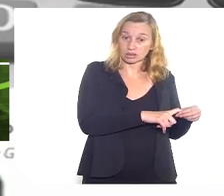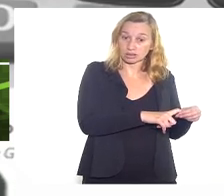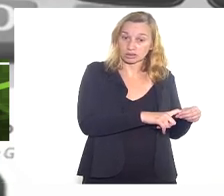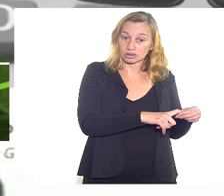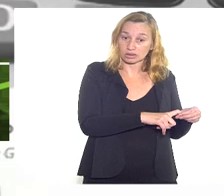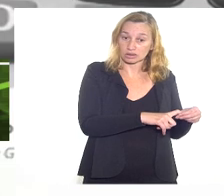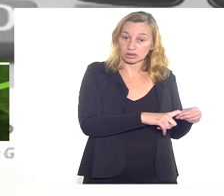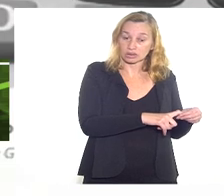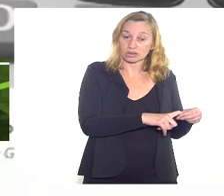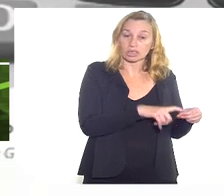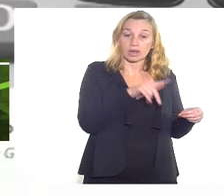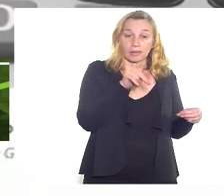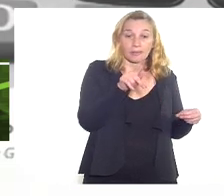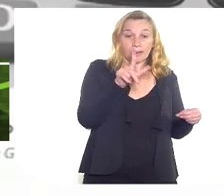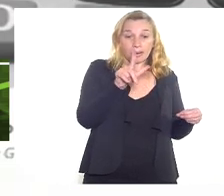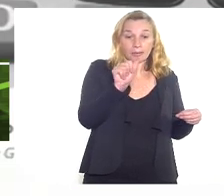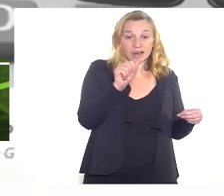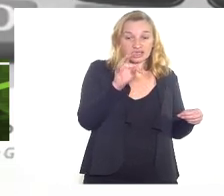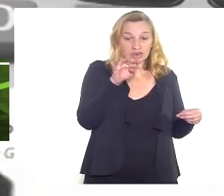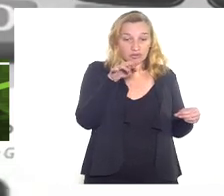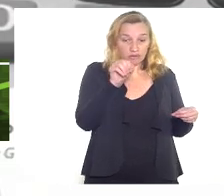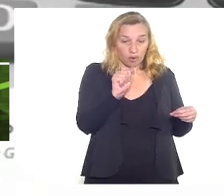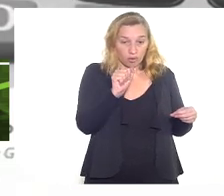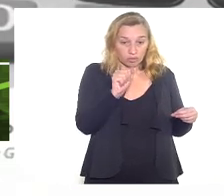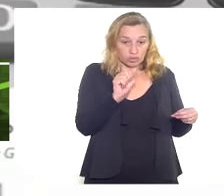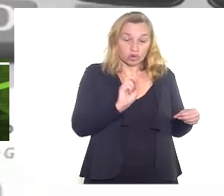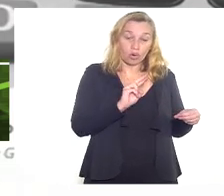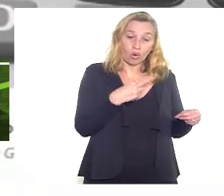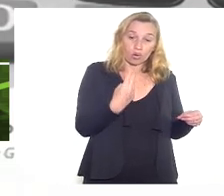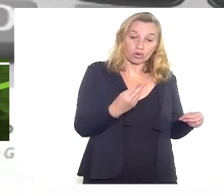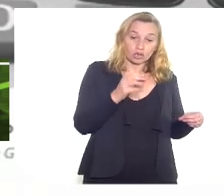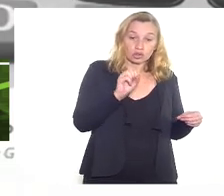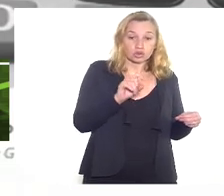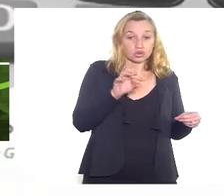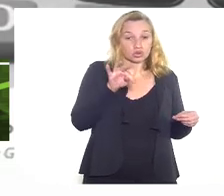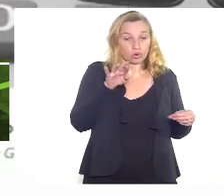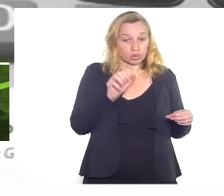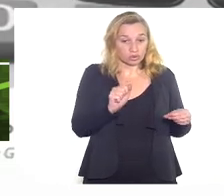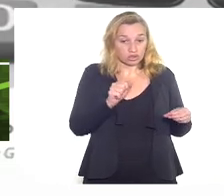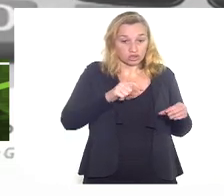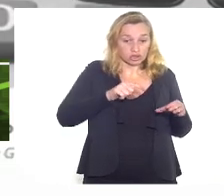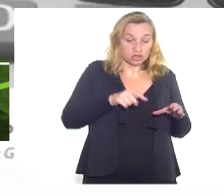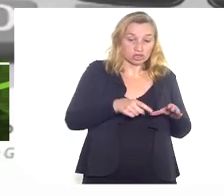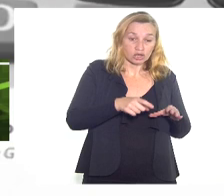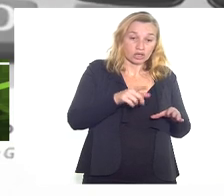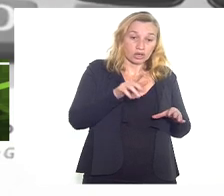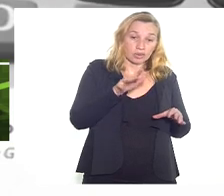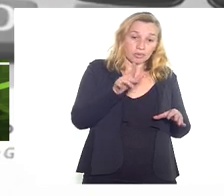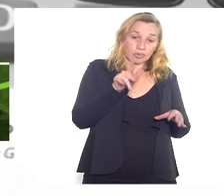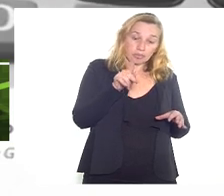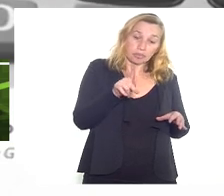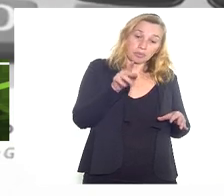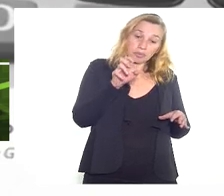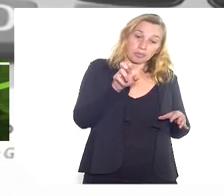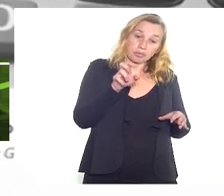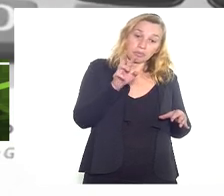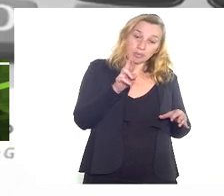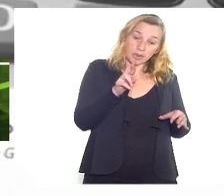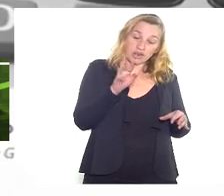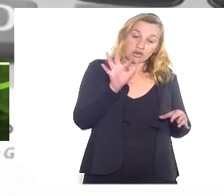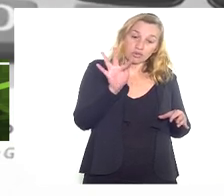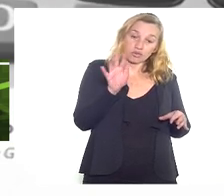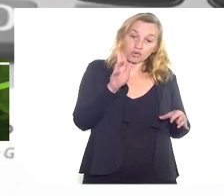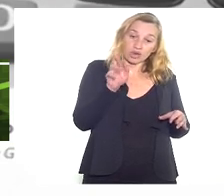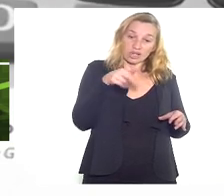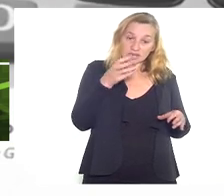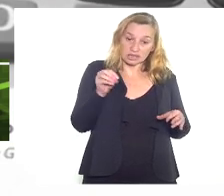de plataformas ou mesmo de sondas de perfuração para o seu proprietário no exterior. Ou